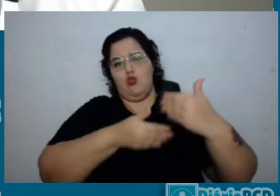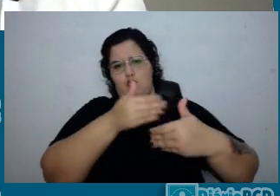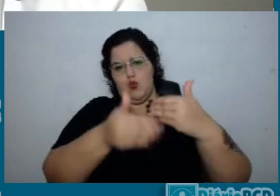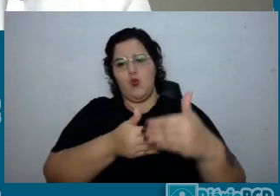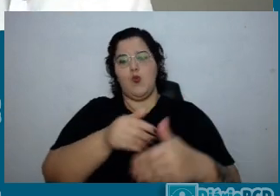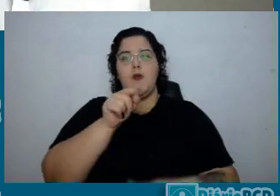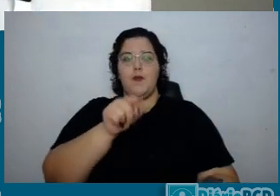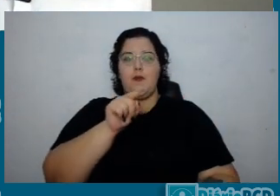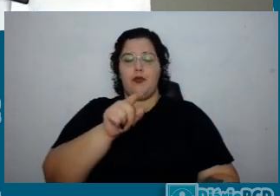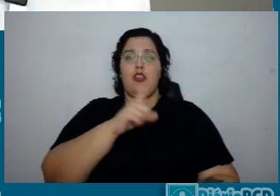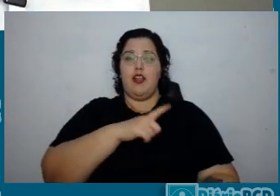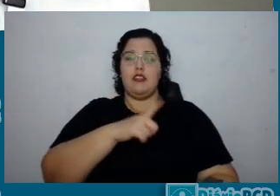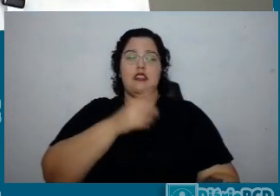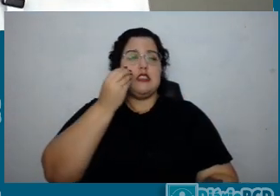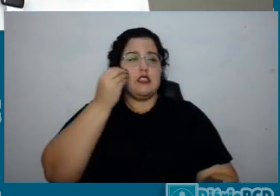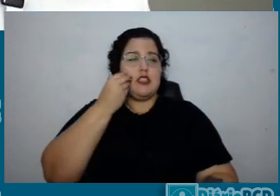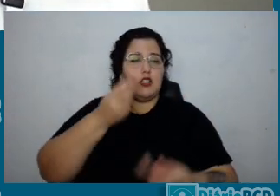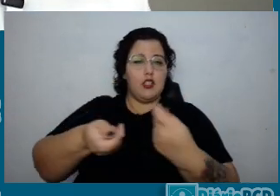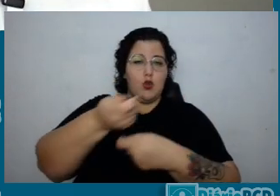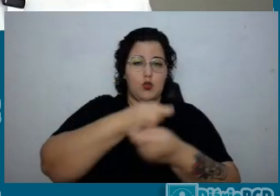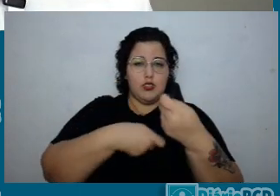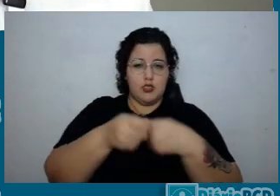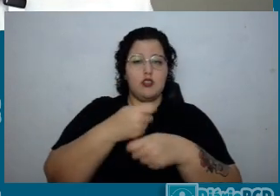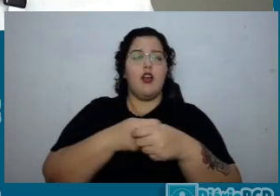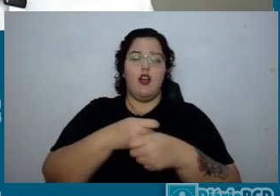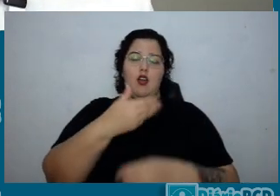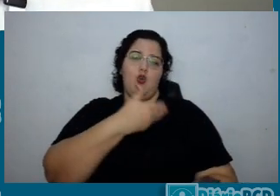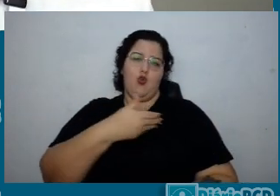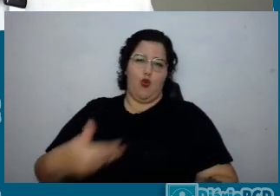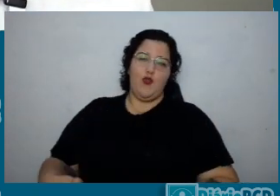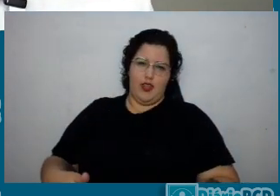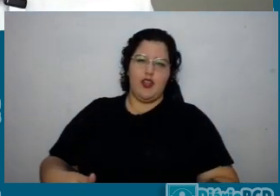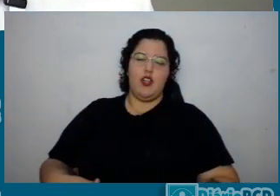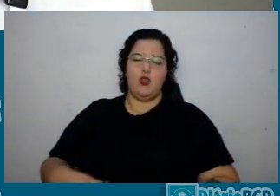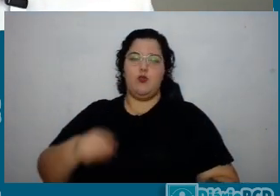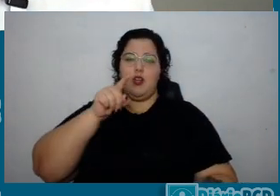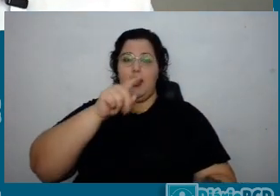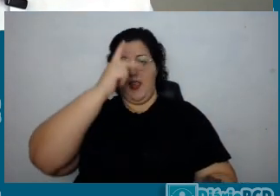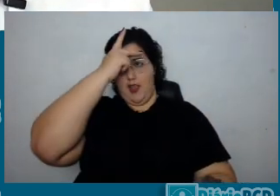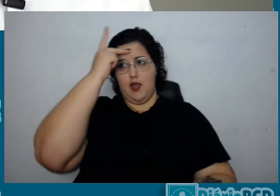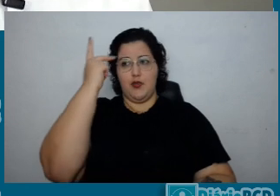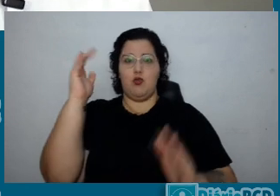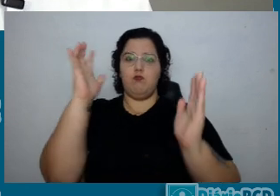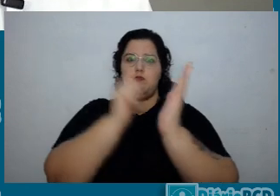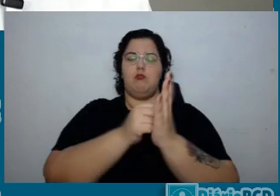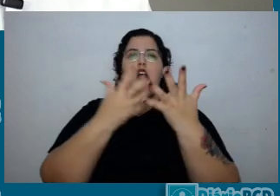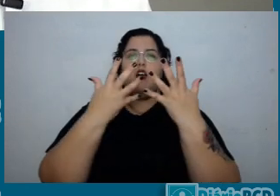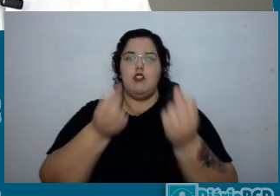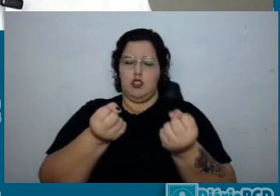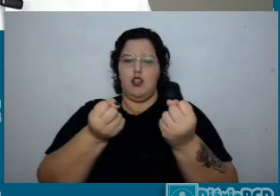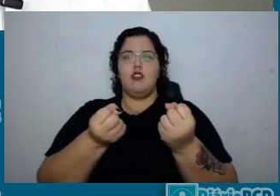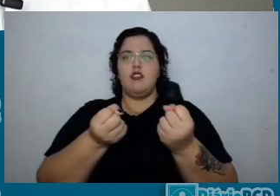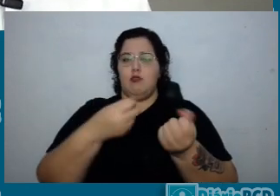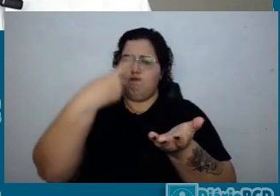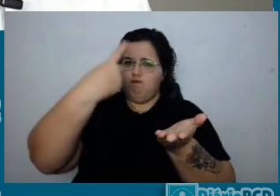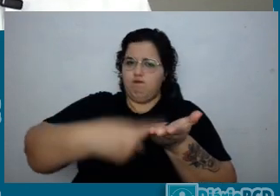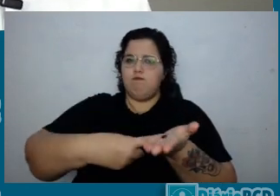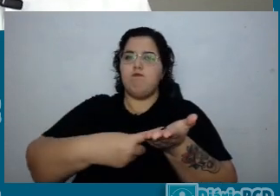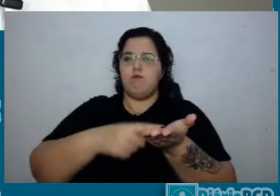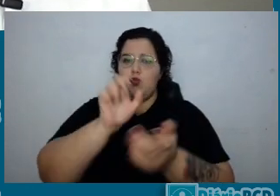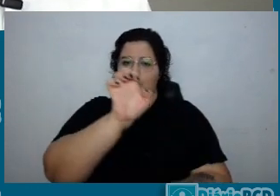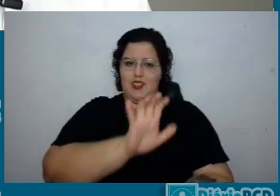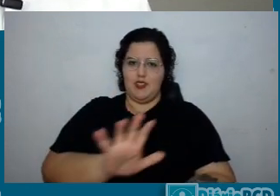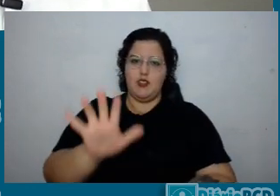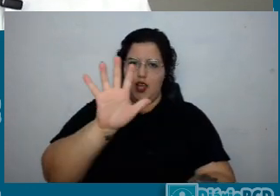a partir dessas negociações com os governos estaduais, também esse termo de adesão inclui o